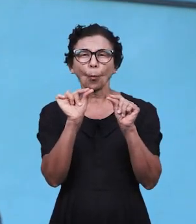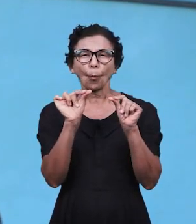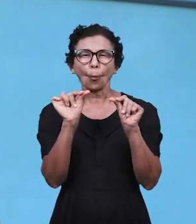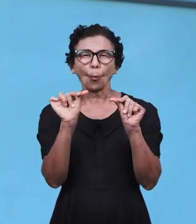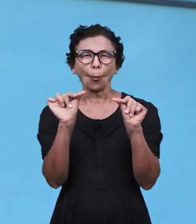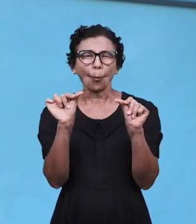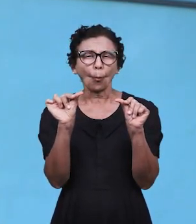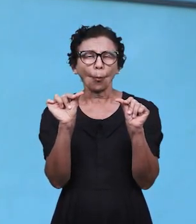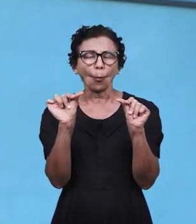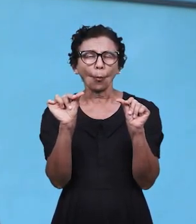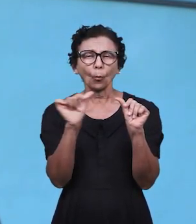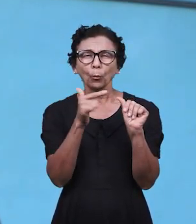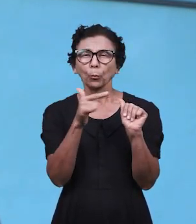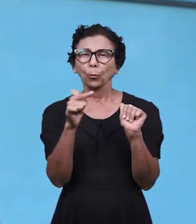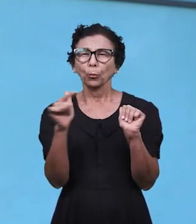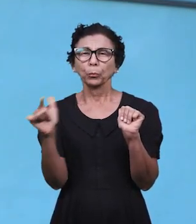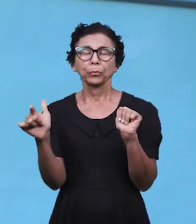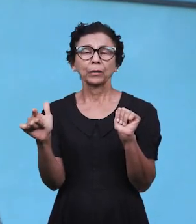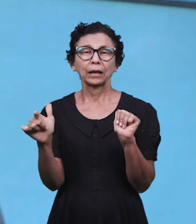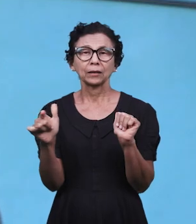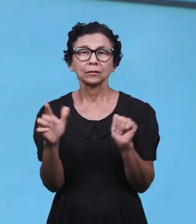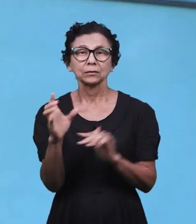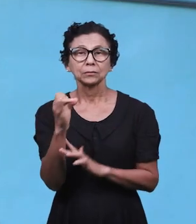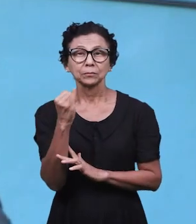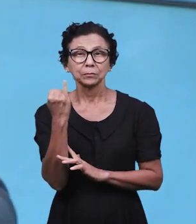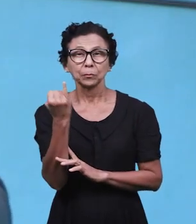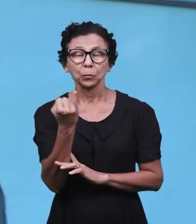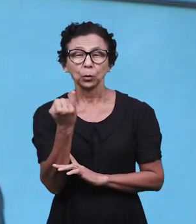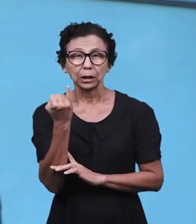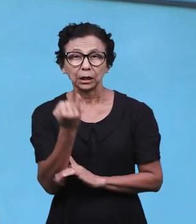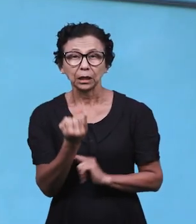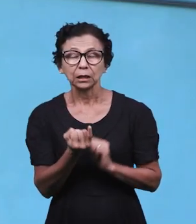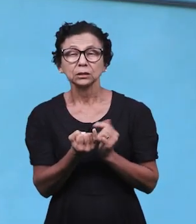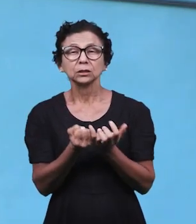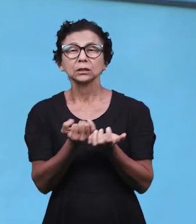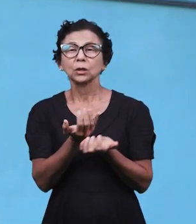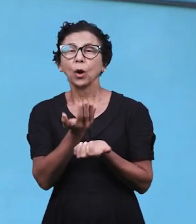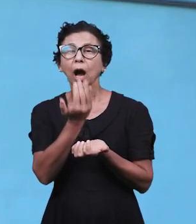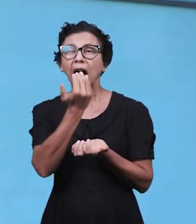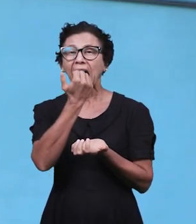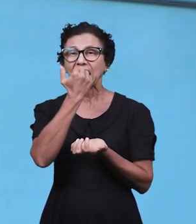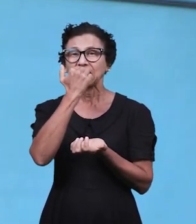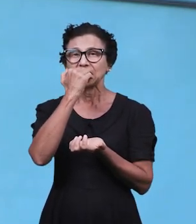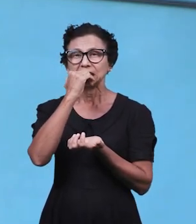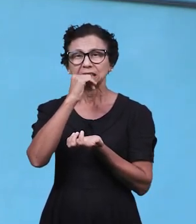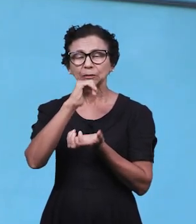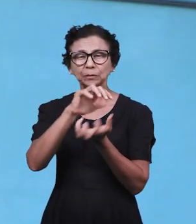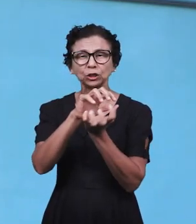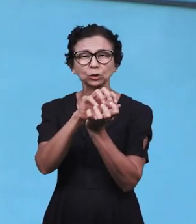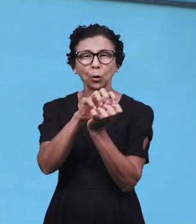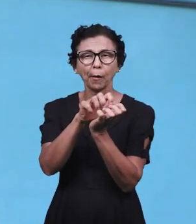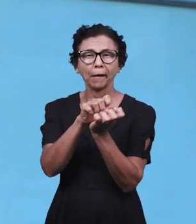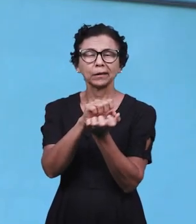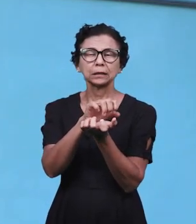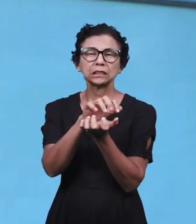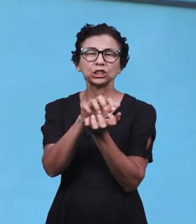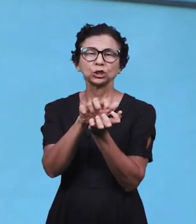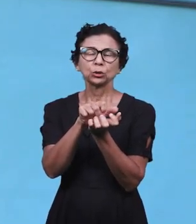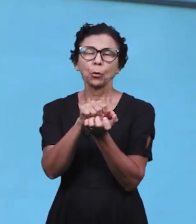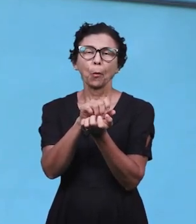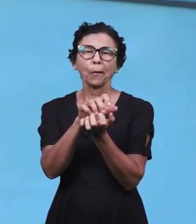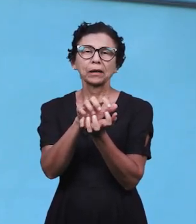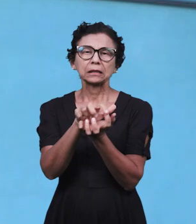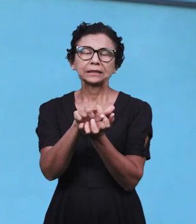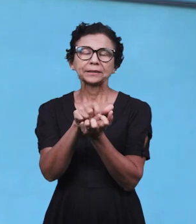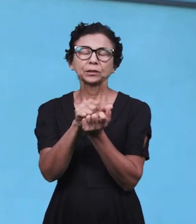gente se alimenta, essa saliva ela é importante para que una aquele bolo alimentar e que isso possa